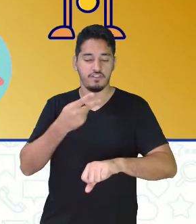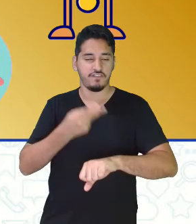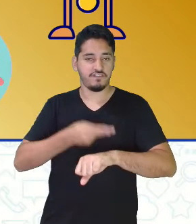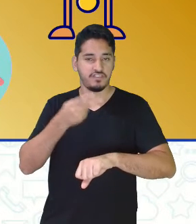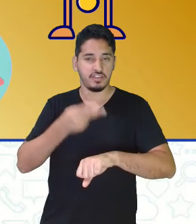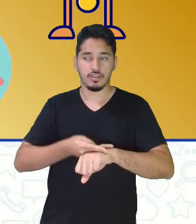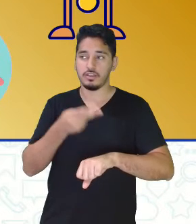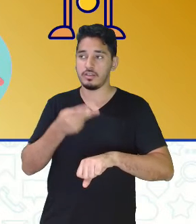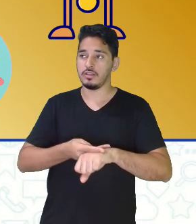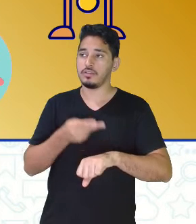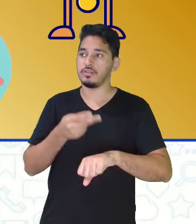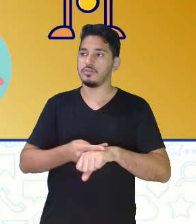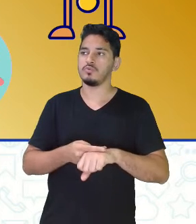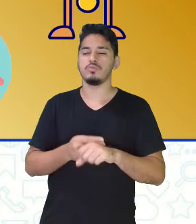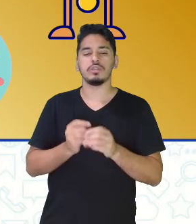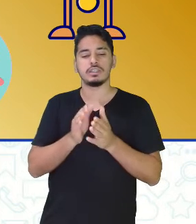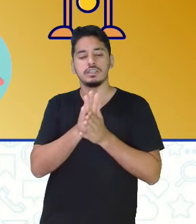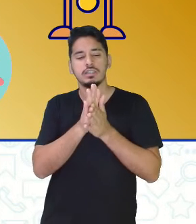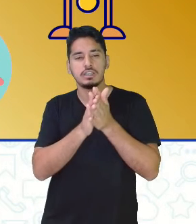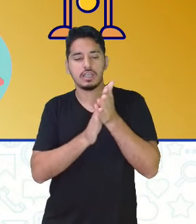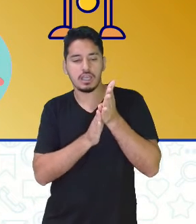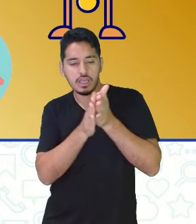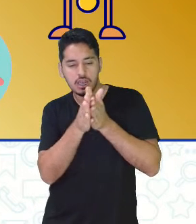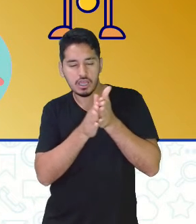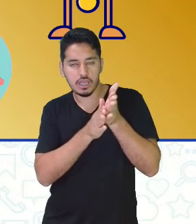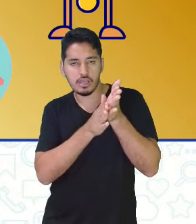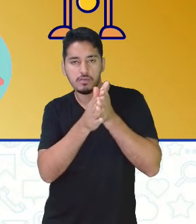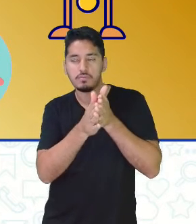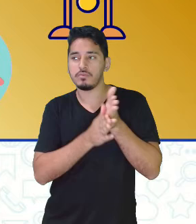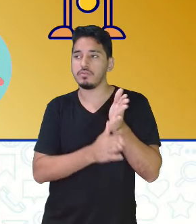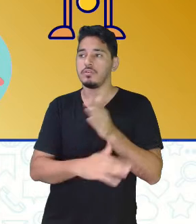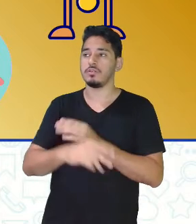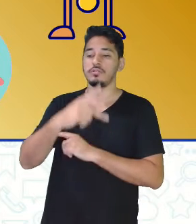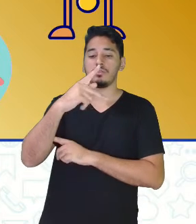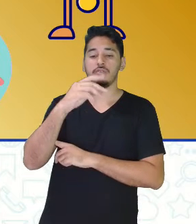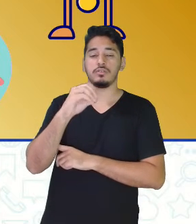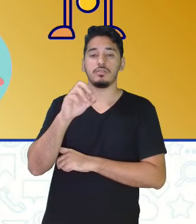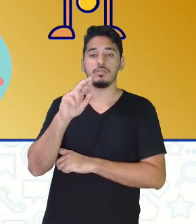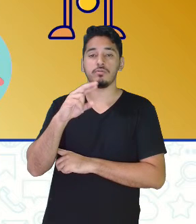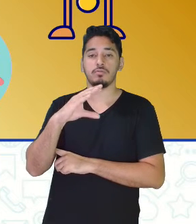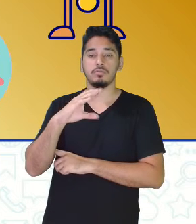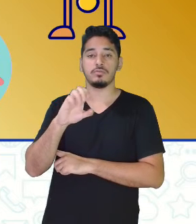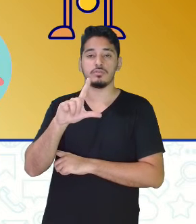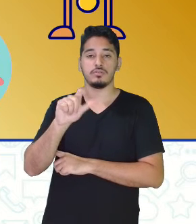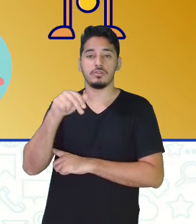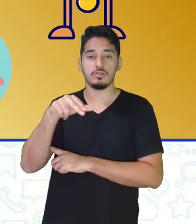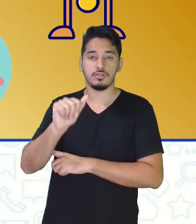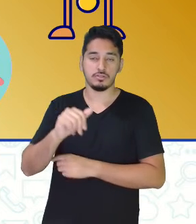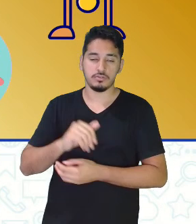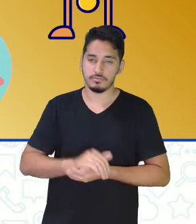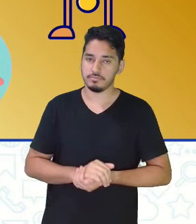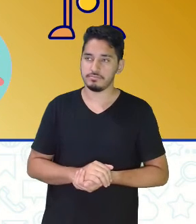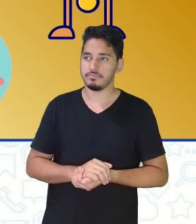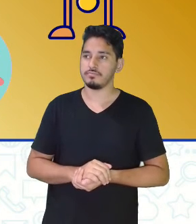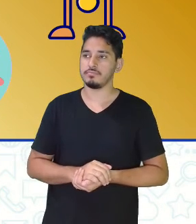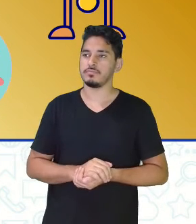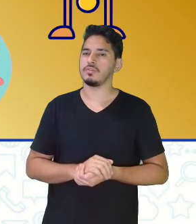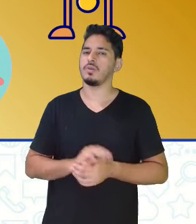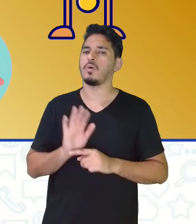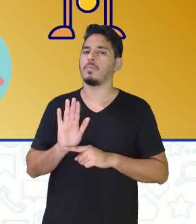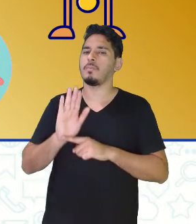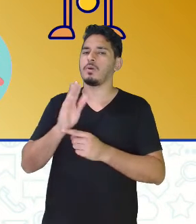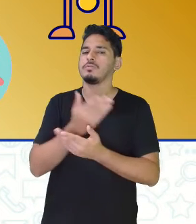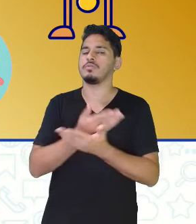de cerâmica e porcelana, que a gente vai conversar com vocês sobre eles hoje. Então, aqui eu mostro